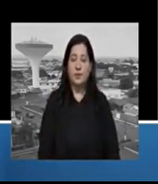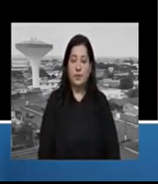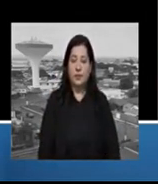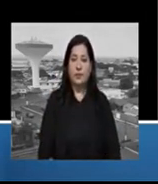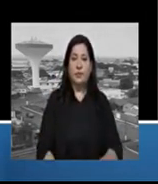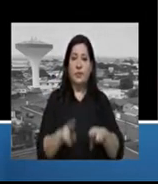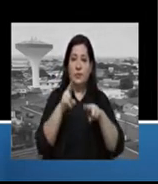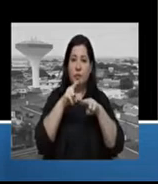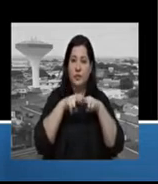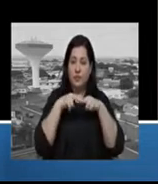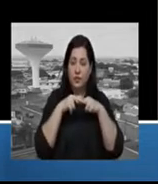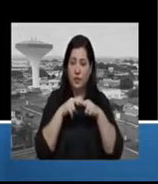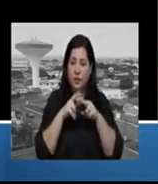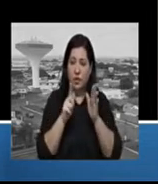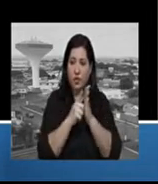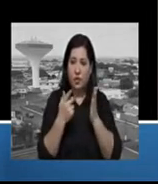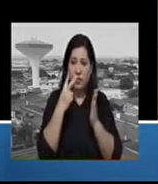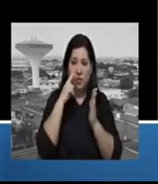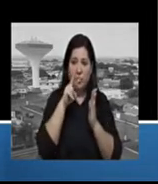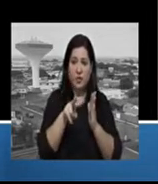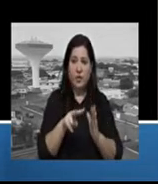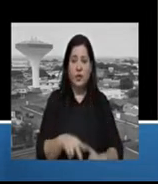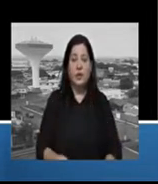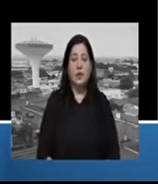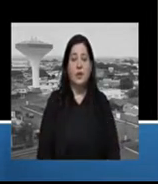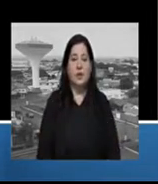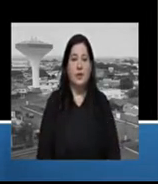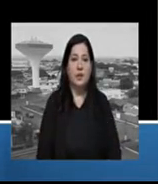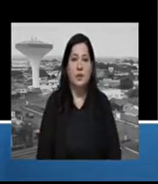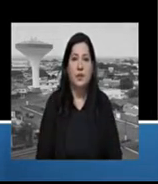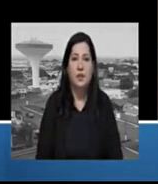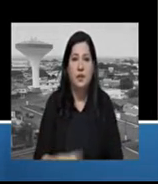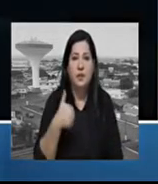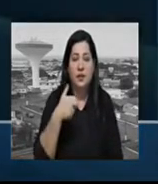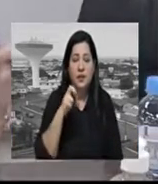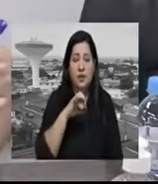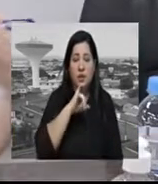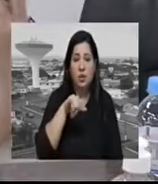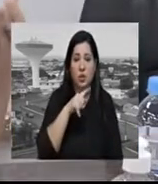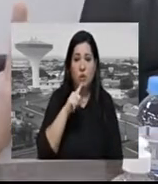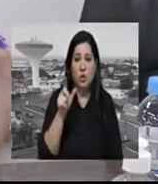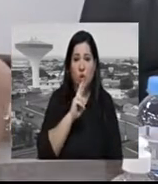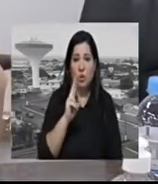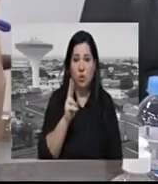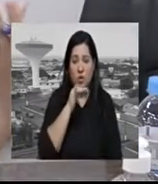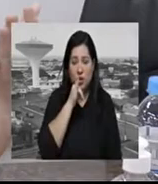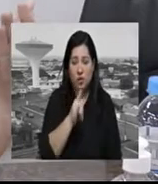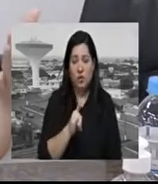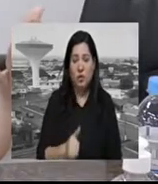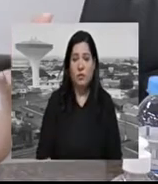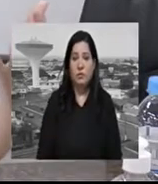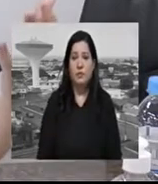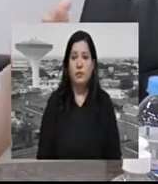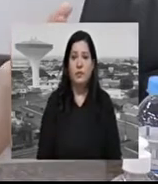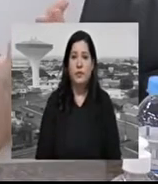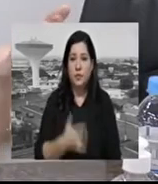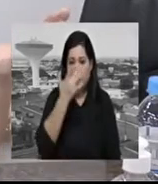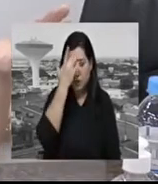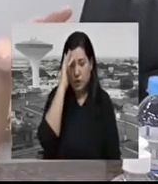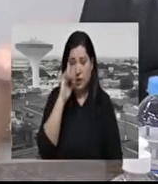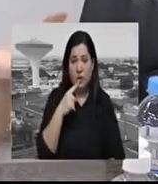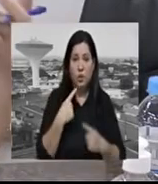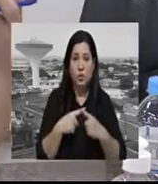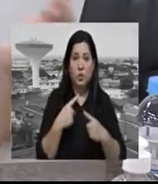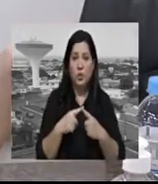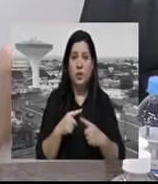que saiu que tá ali na que a gente vê ali desde Quinze de Julho foi anunciado o nome dela não sei os motivos né então eu tô pedindo eu